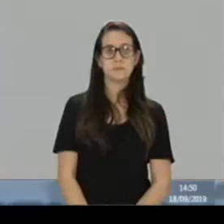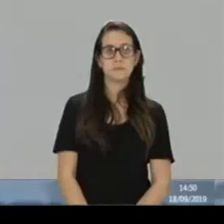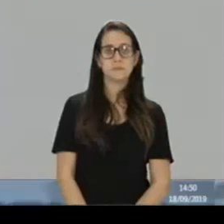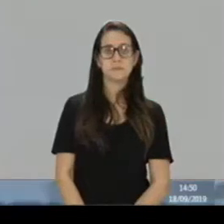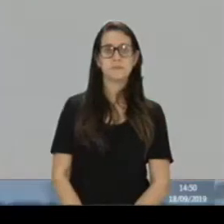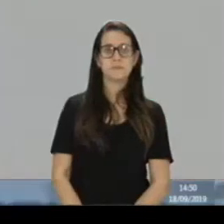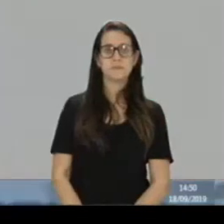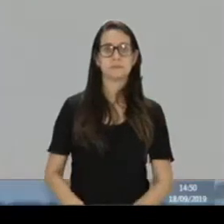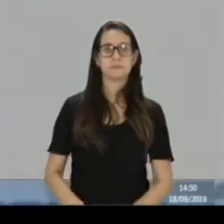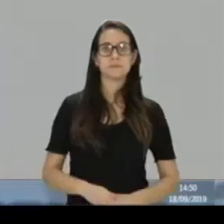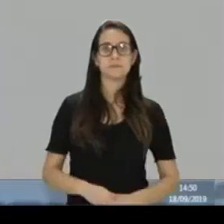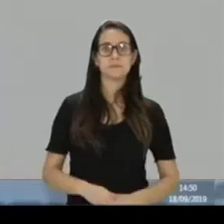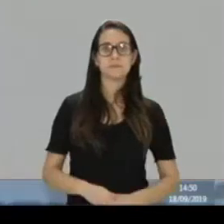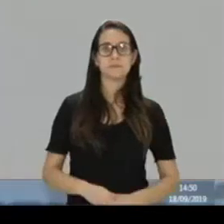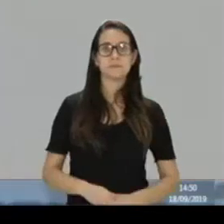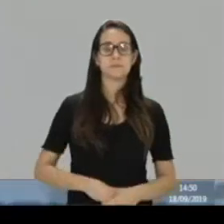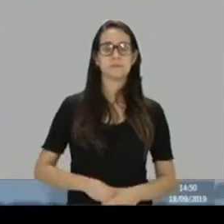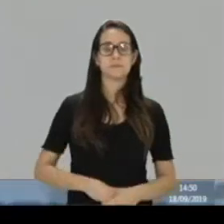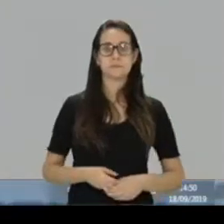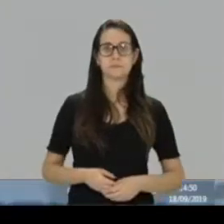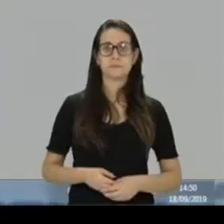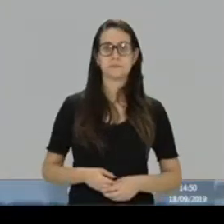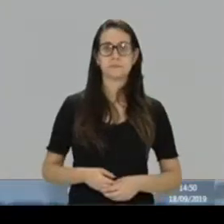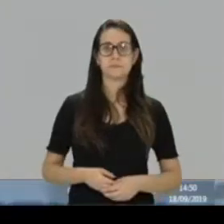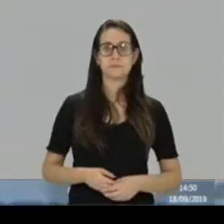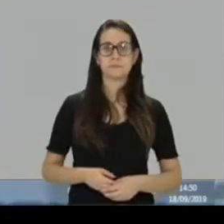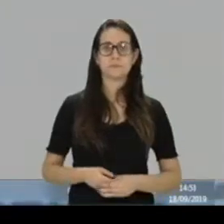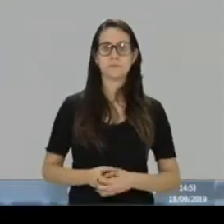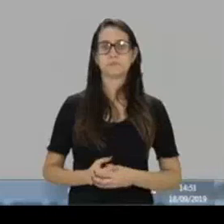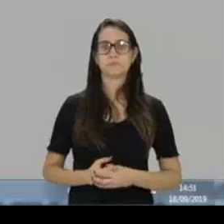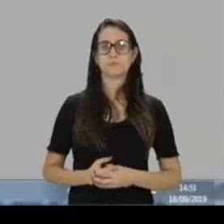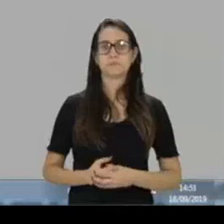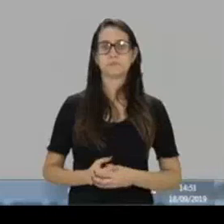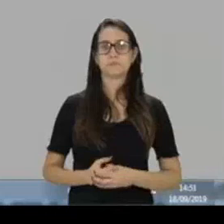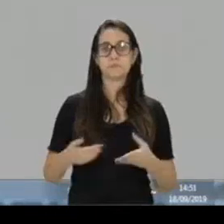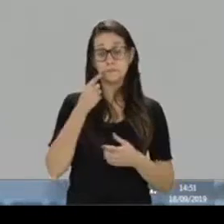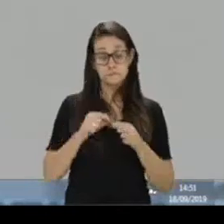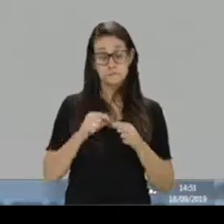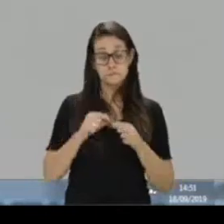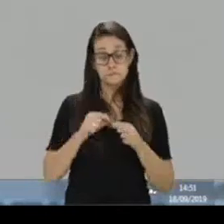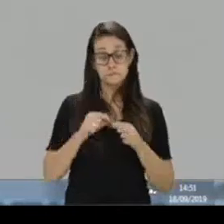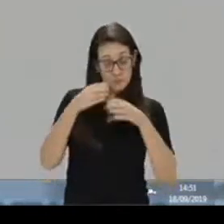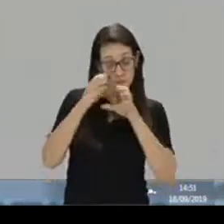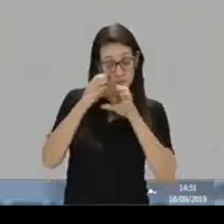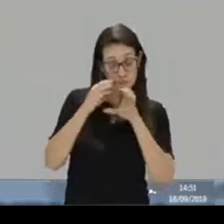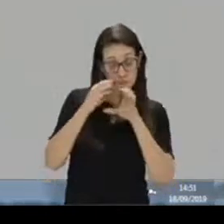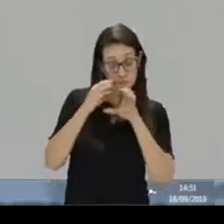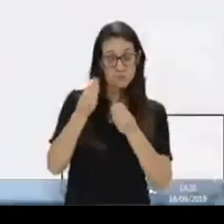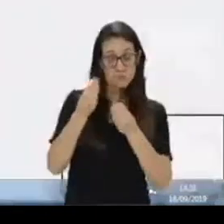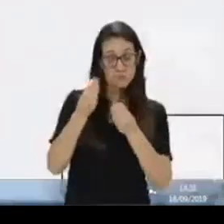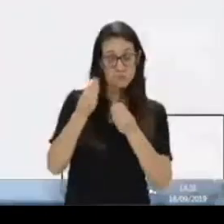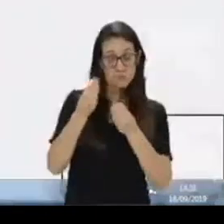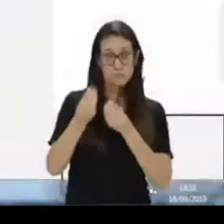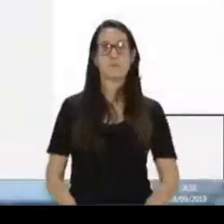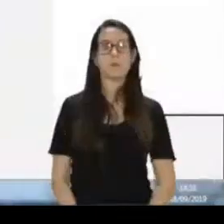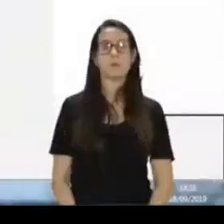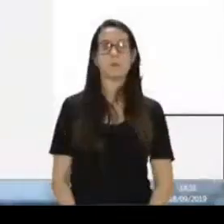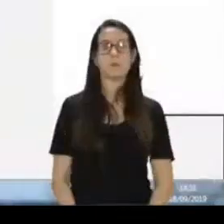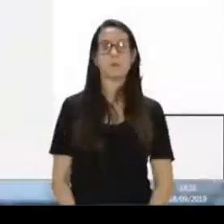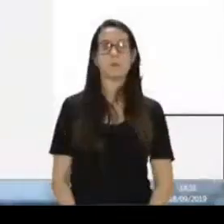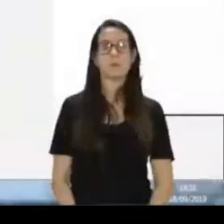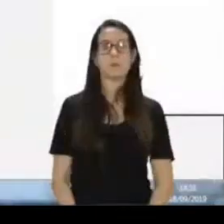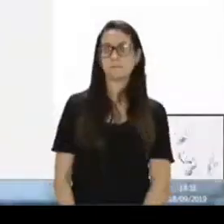Então, vamos abrir aqui o ImageScope. E vamos abrir a nossa lâmina de Streptococcus pyogenes. Então, abrindo